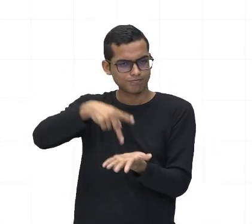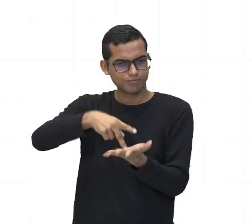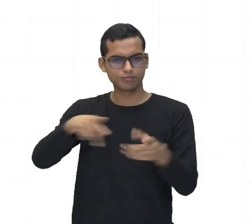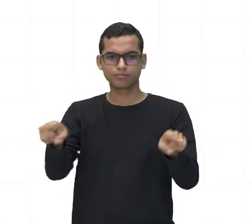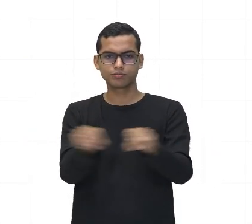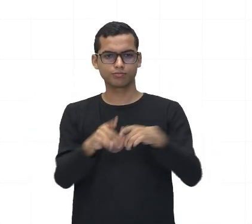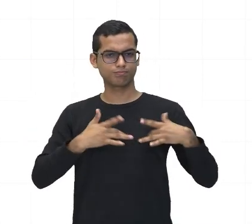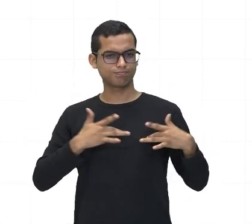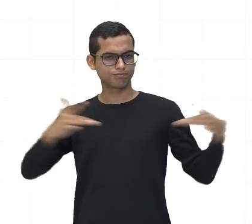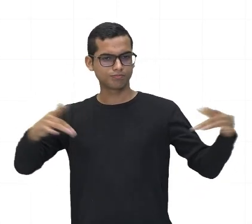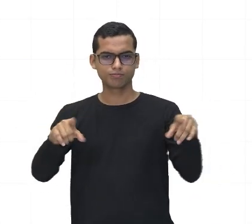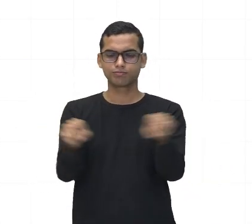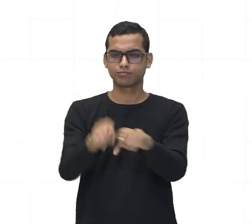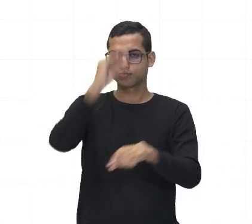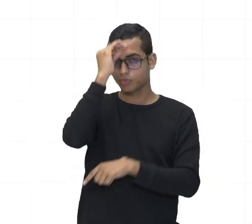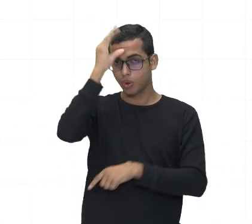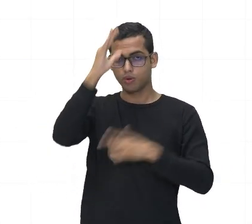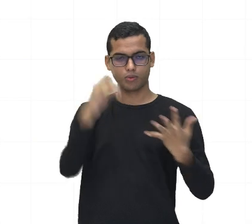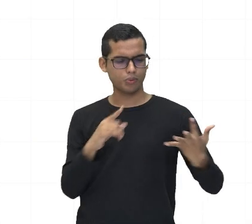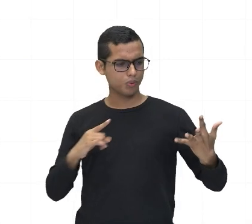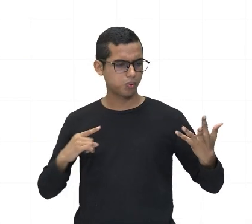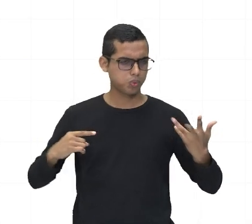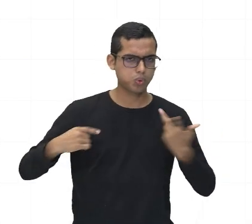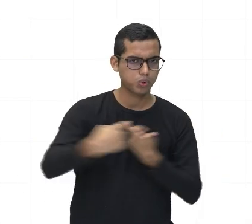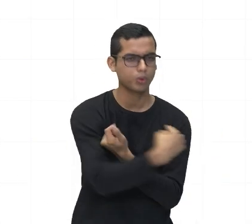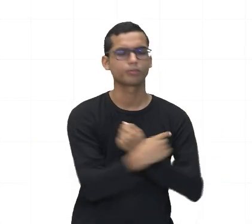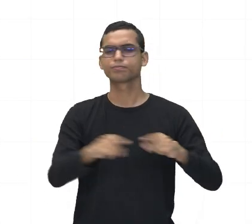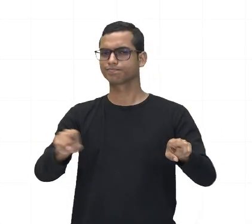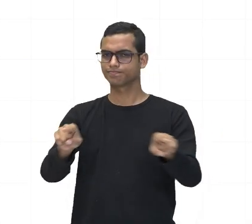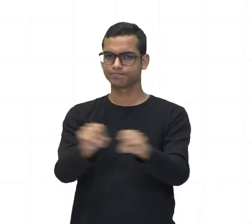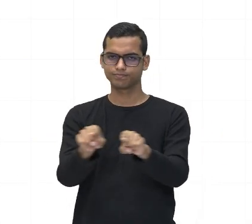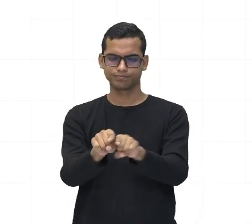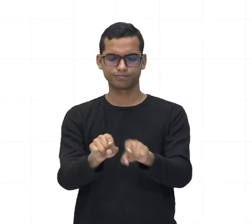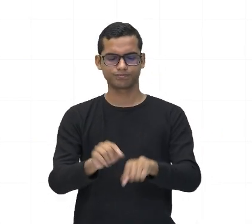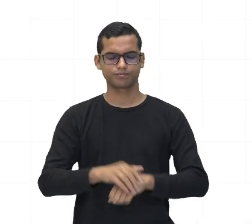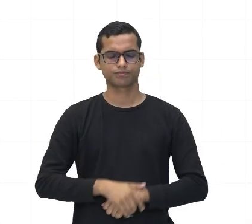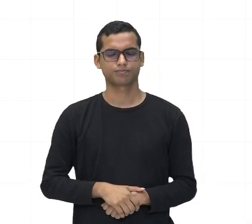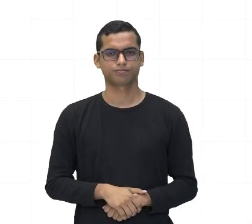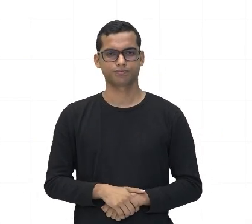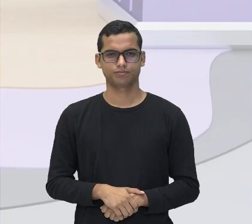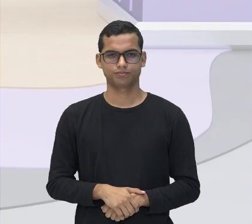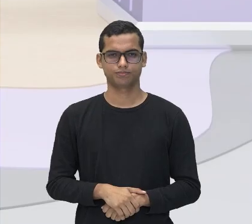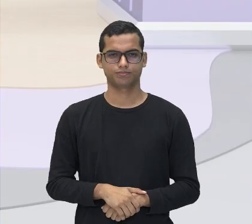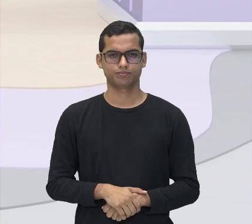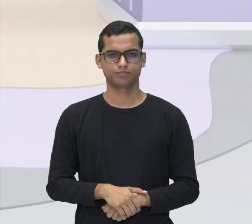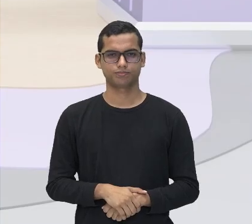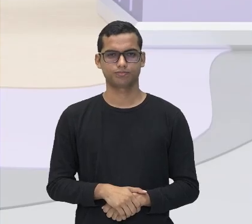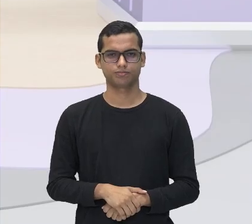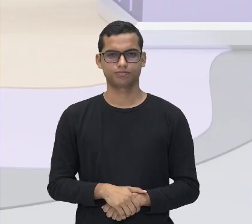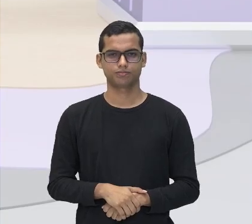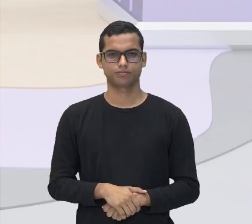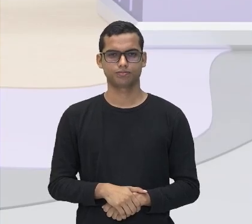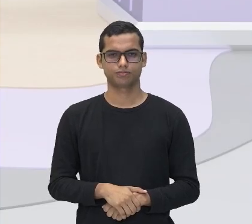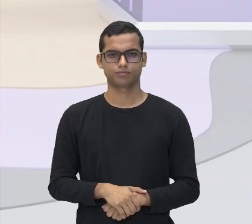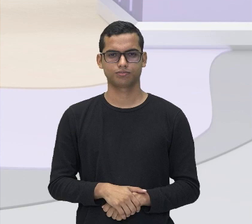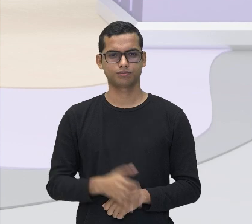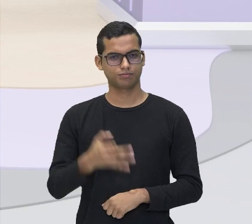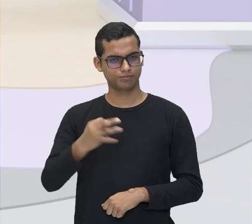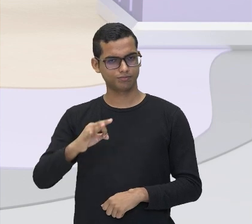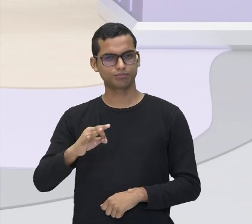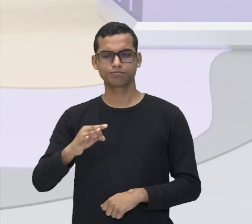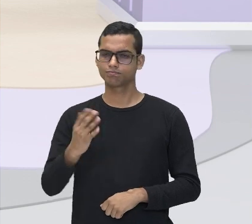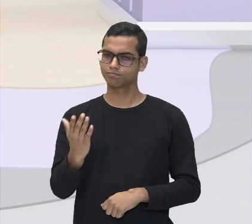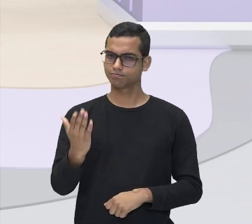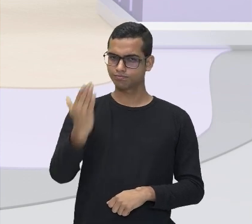a verdade, a solidariedade, a sabedoria e outros demais valores. Então, te